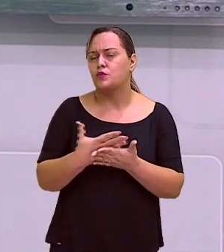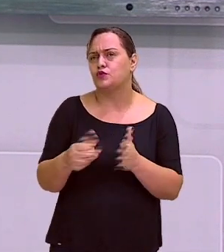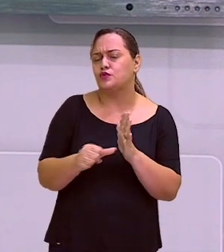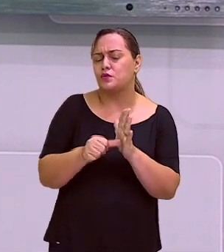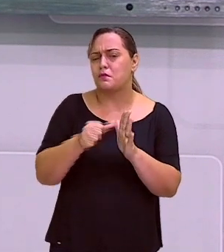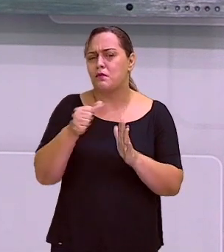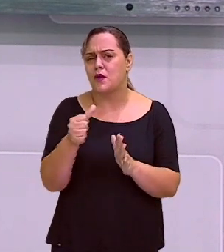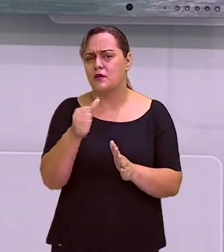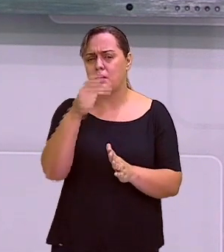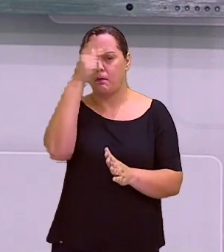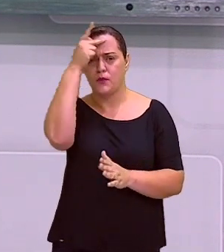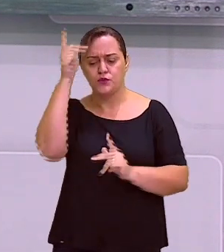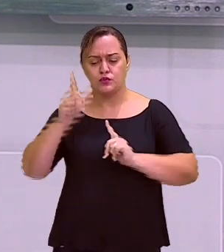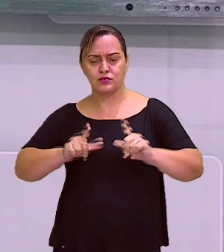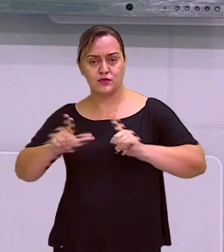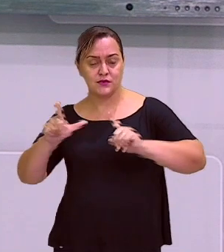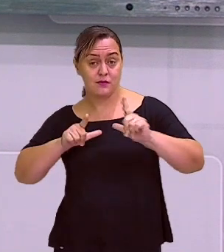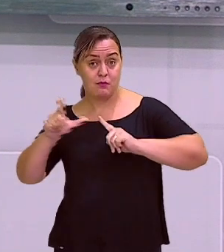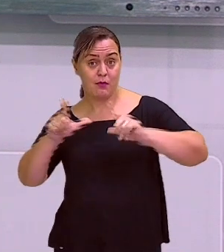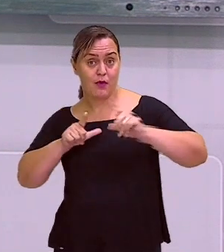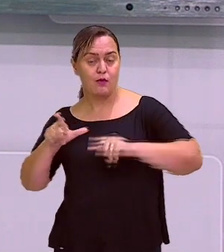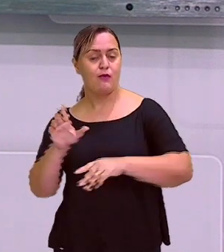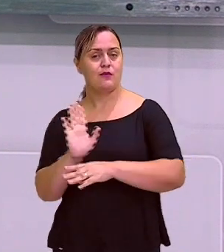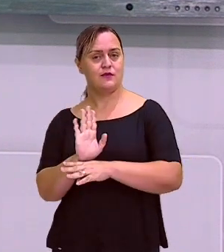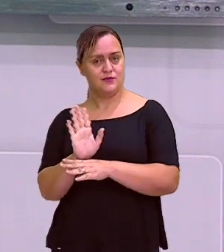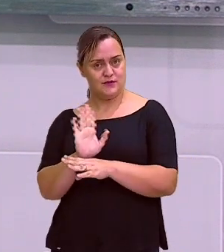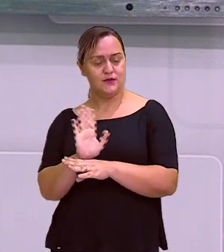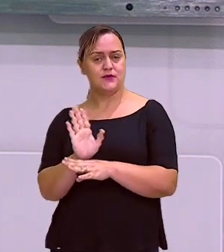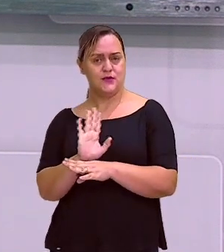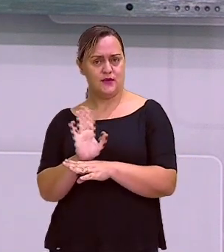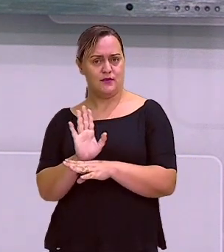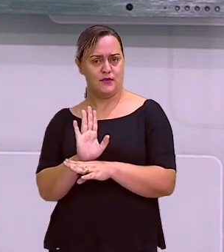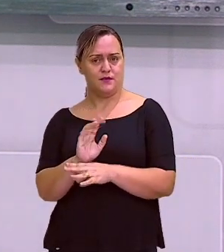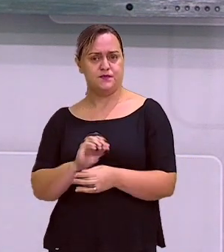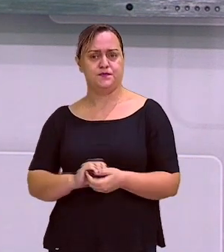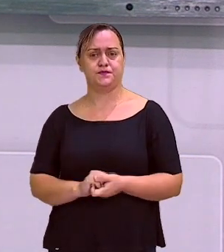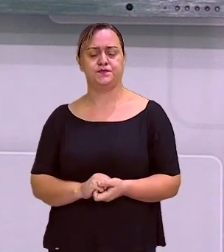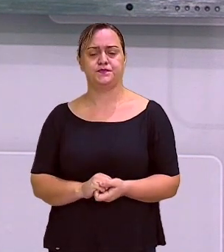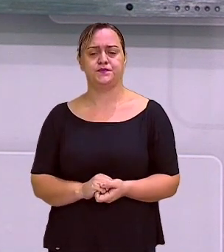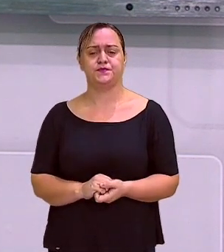história surpreendente para nós que hoje vemos aí o cinema atual.